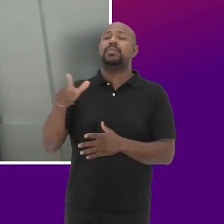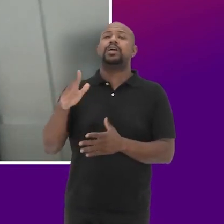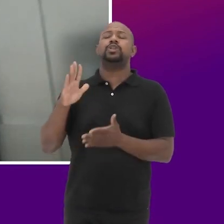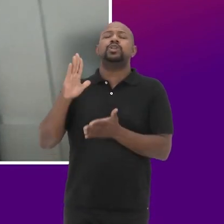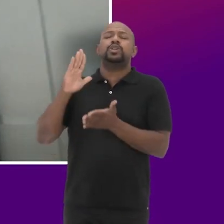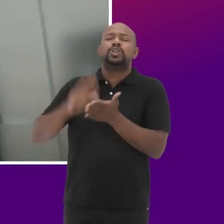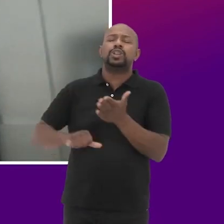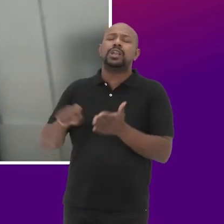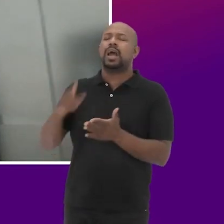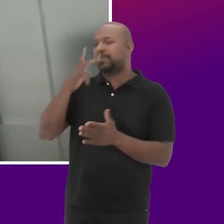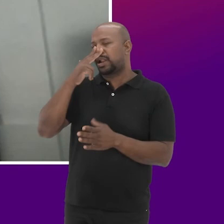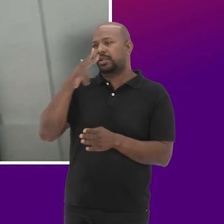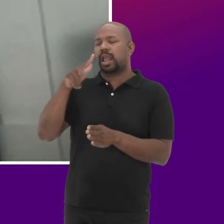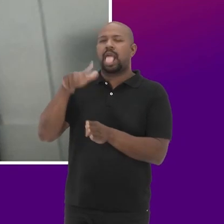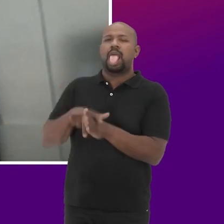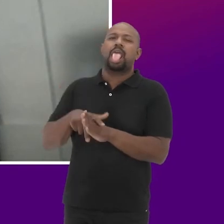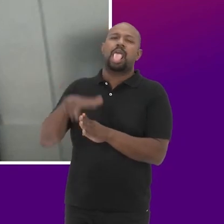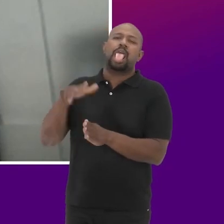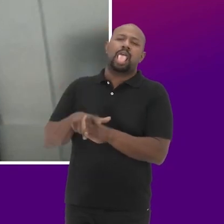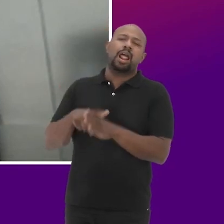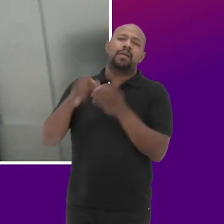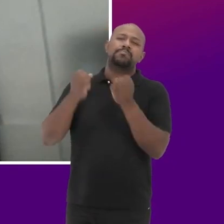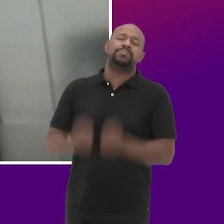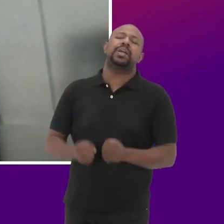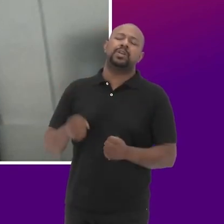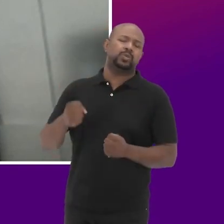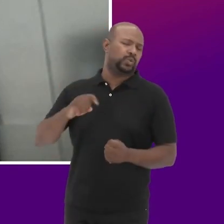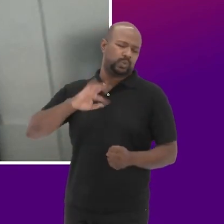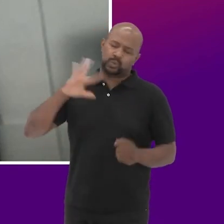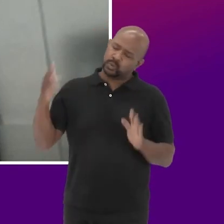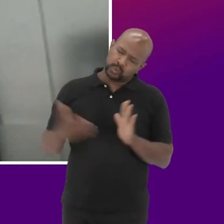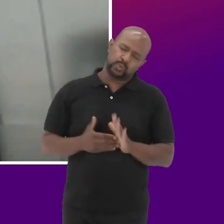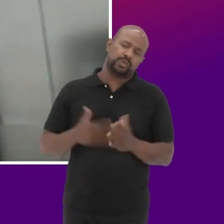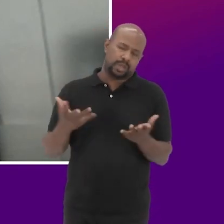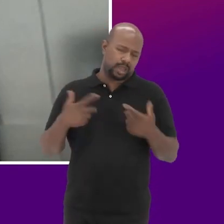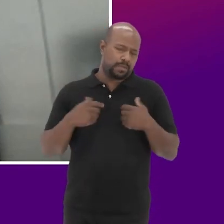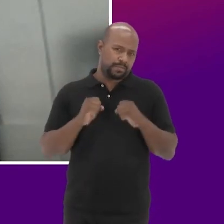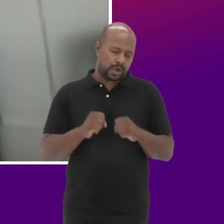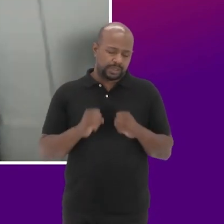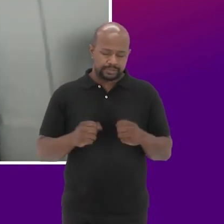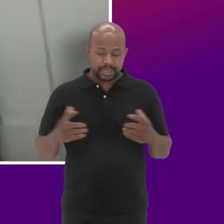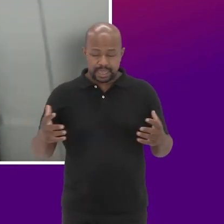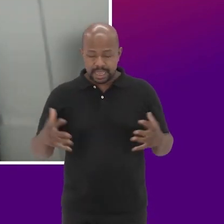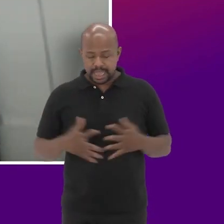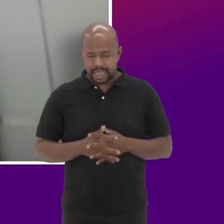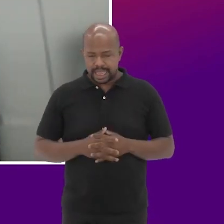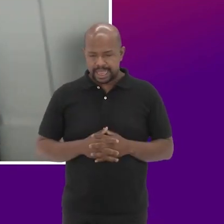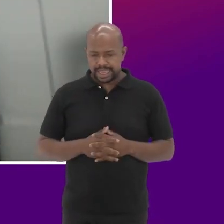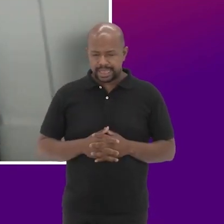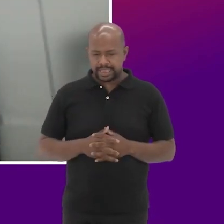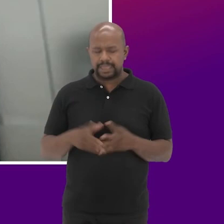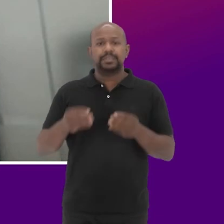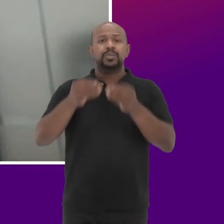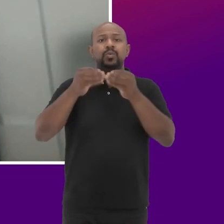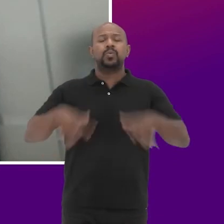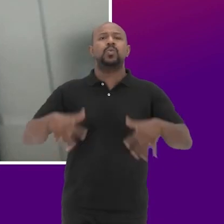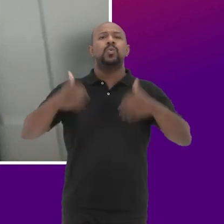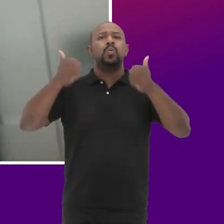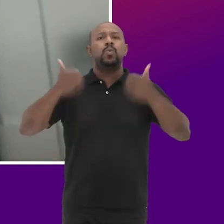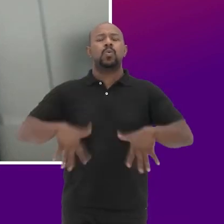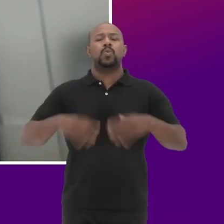tirar das costas todo esse peso, e aí eu posso... esse